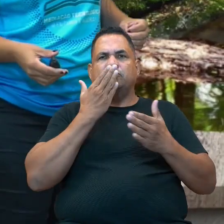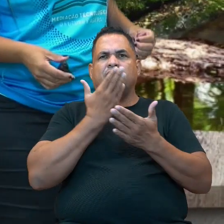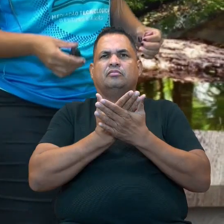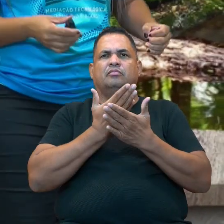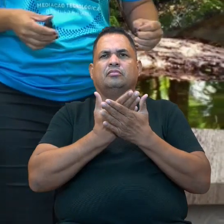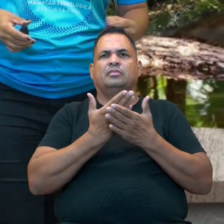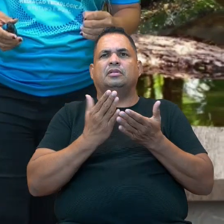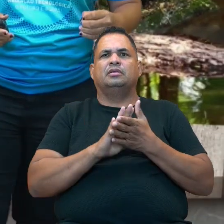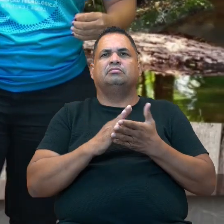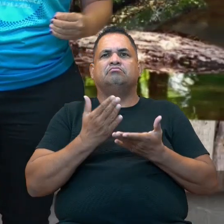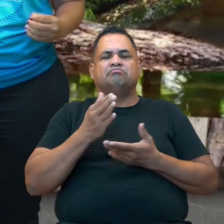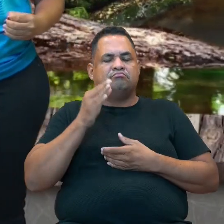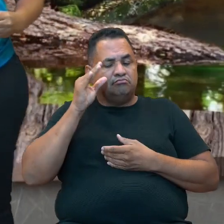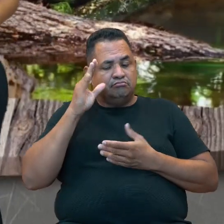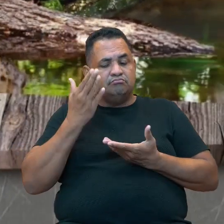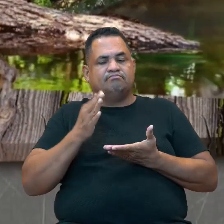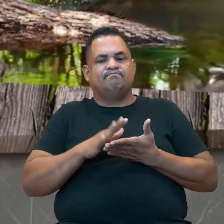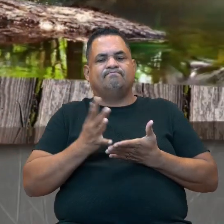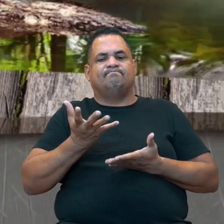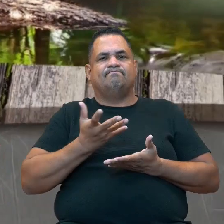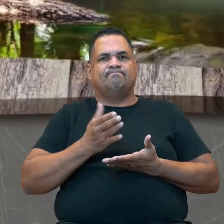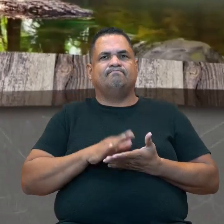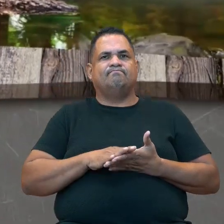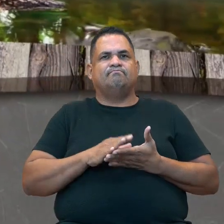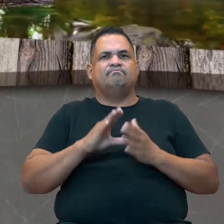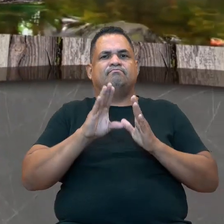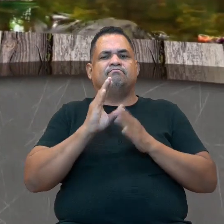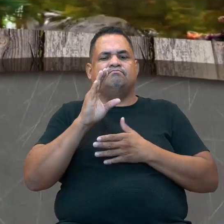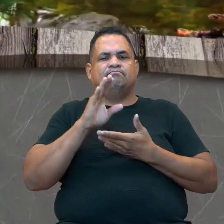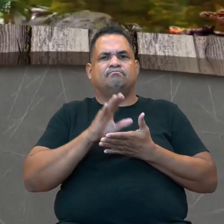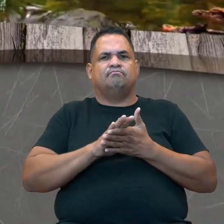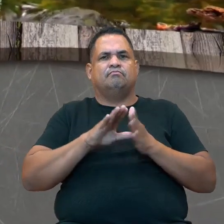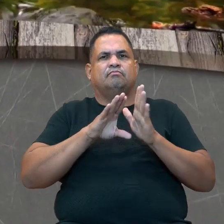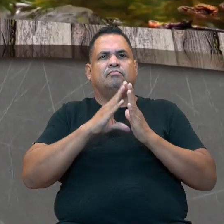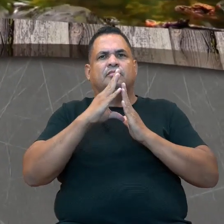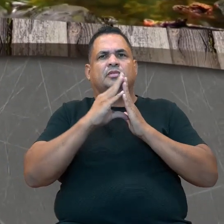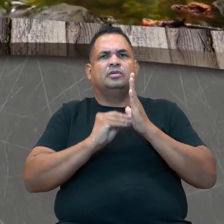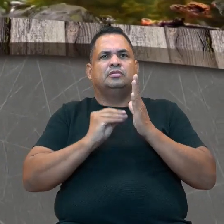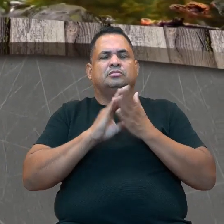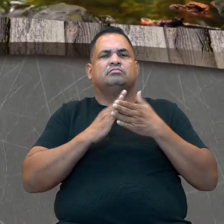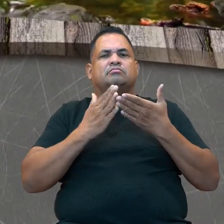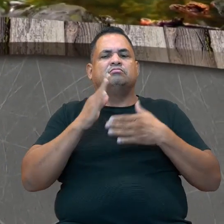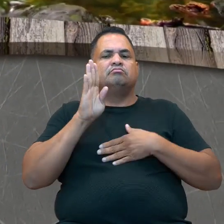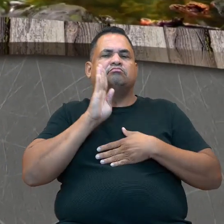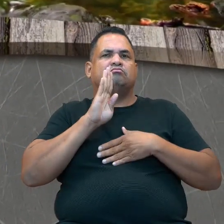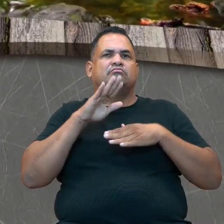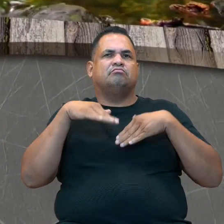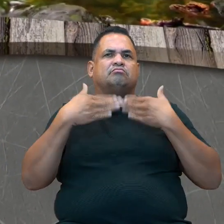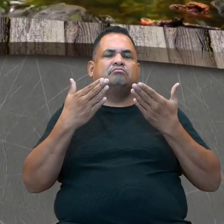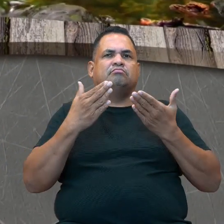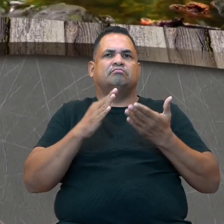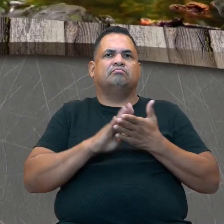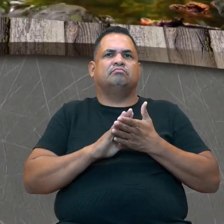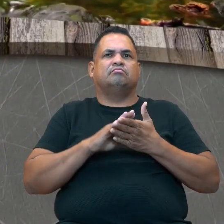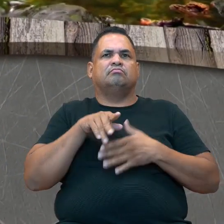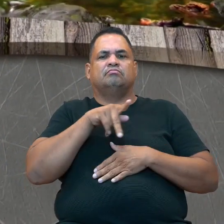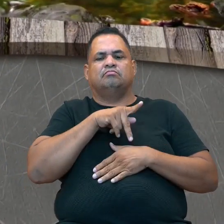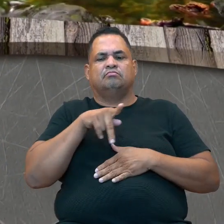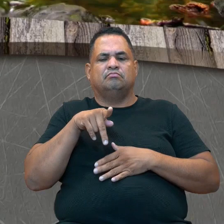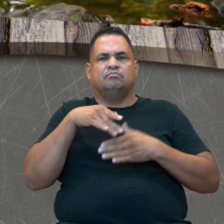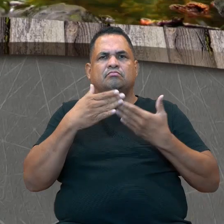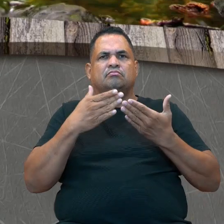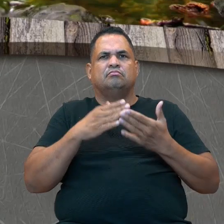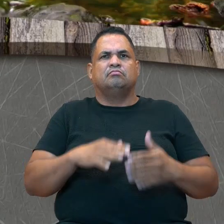você ficou bem interessado, né, nesse conteúdo, que reprodução é bem bacana quando a gente vê essa variabilidade toda, reprodução sexuada, em